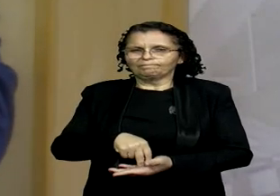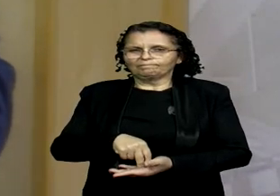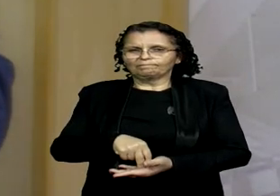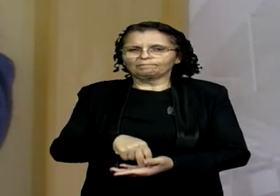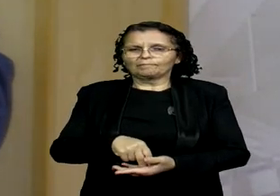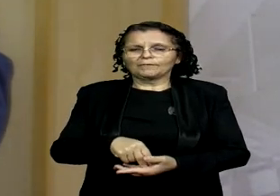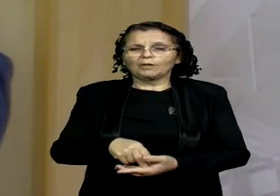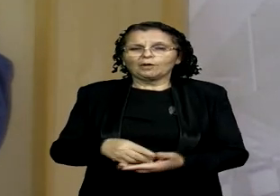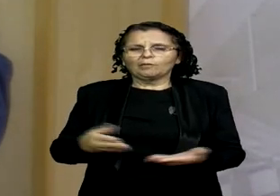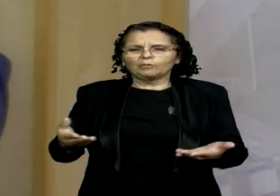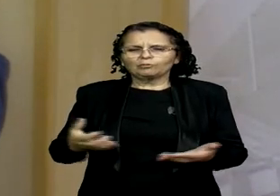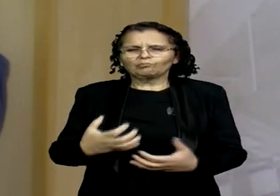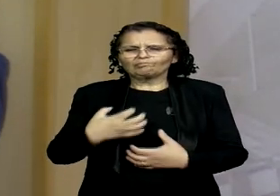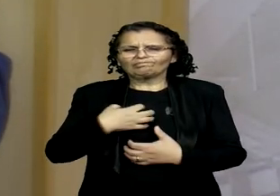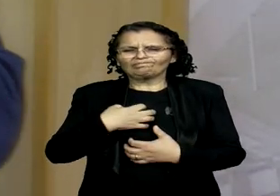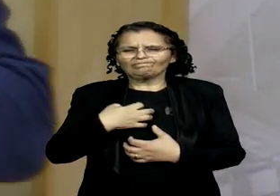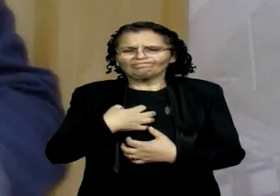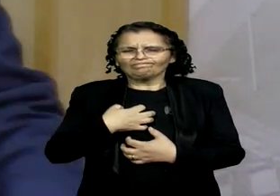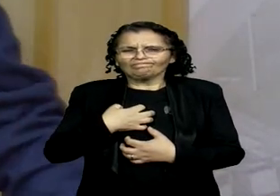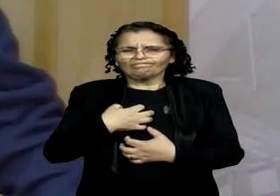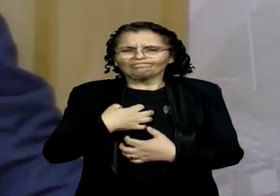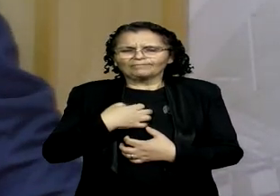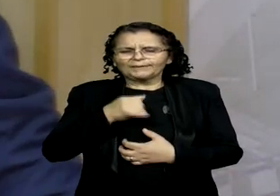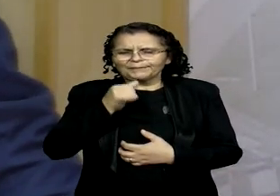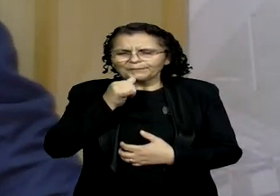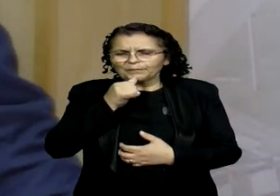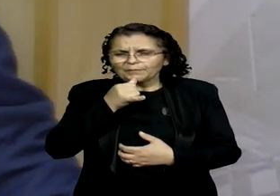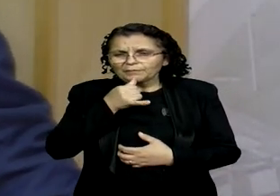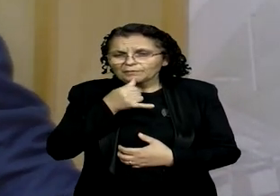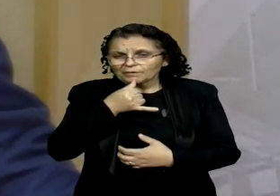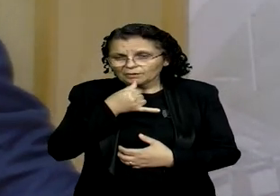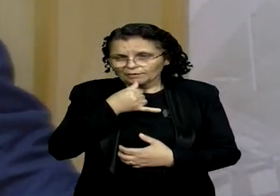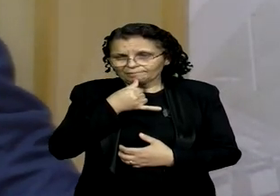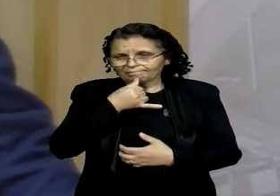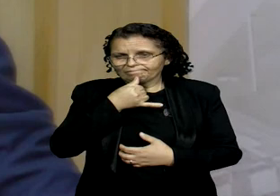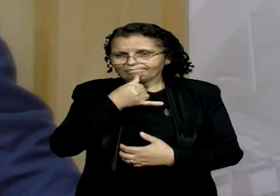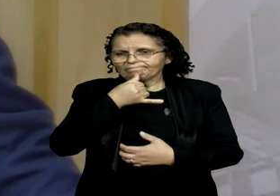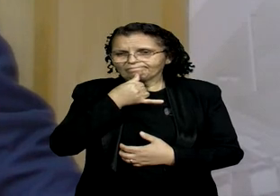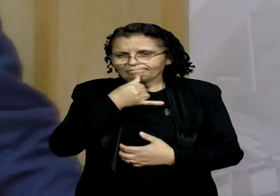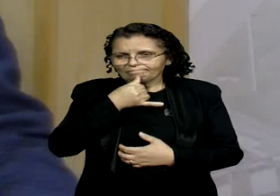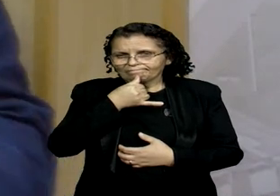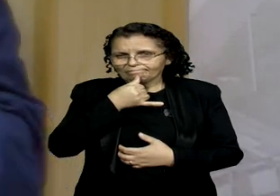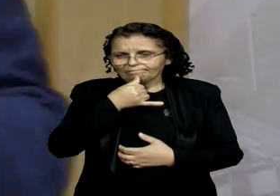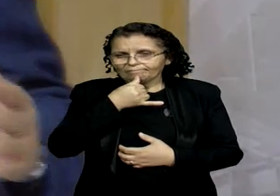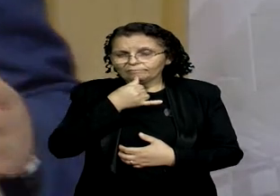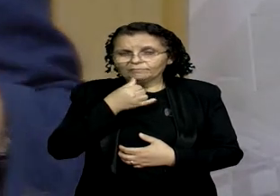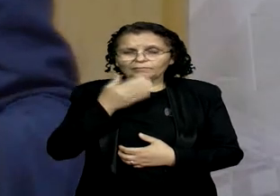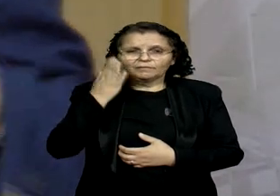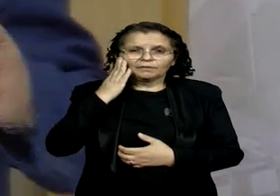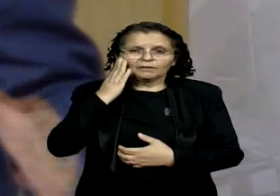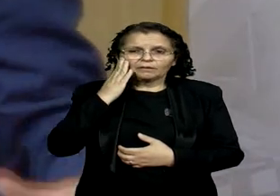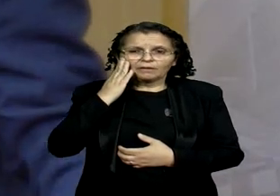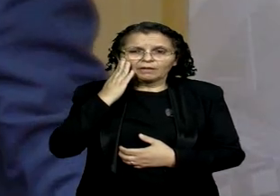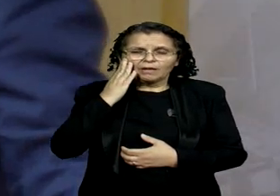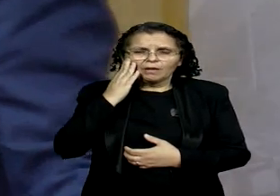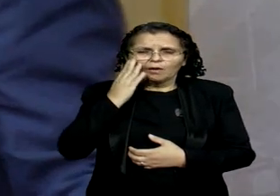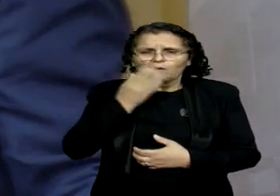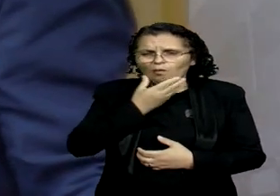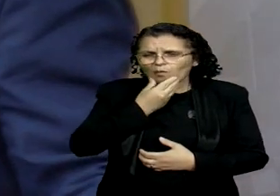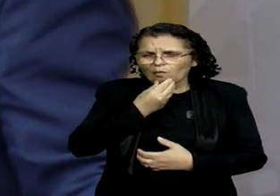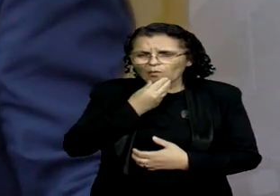tarde e de uma forma muito triste em saber que um homem que usa um púlpito de uma